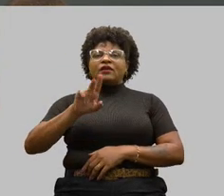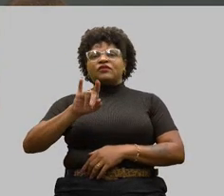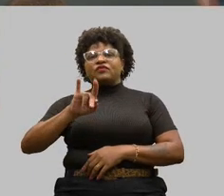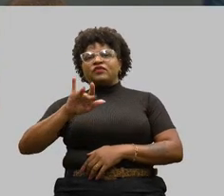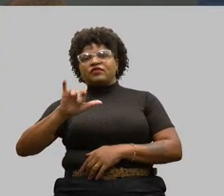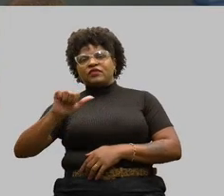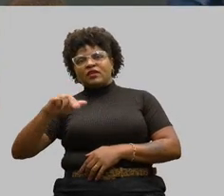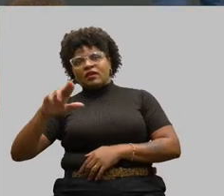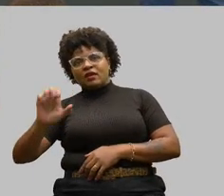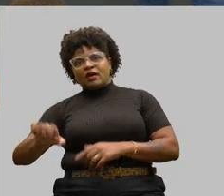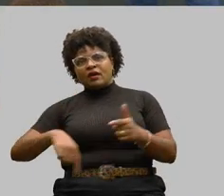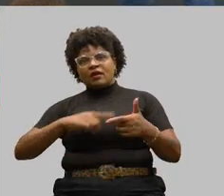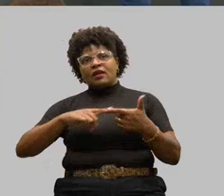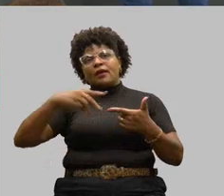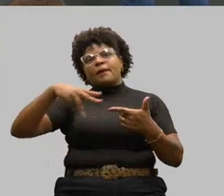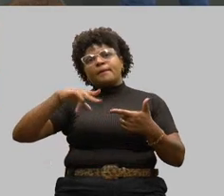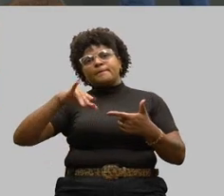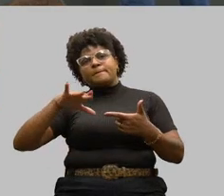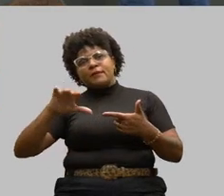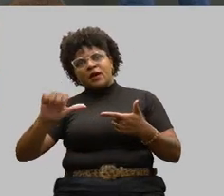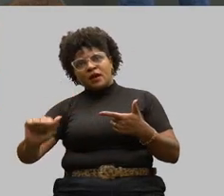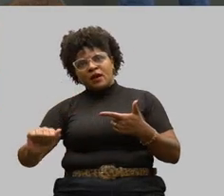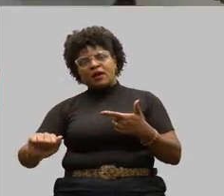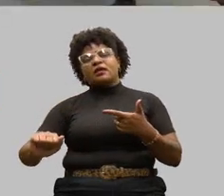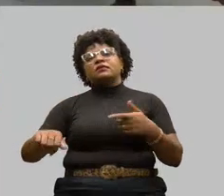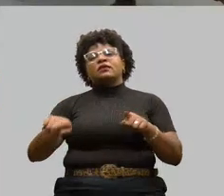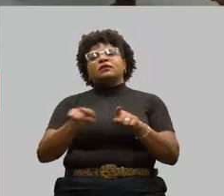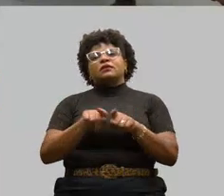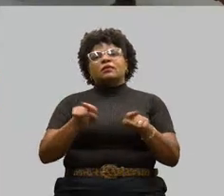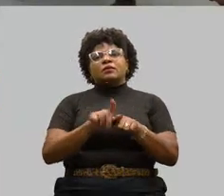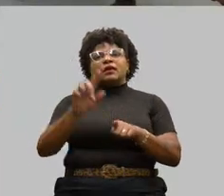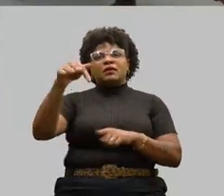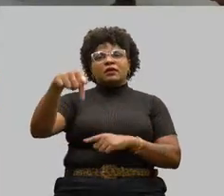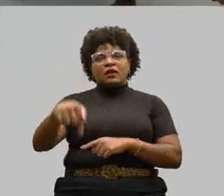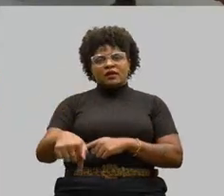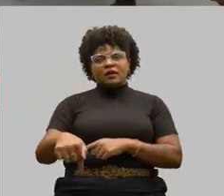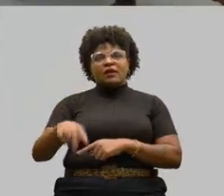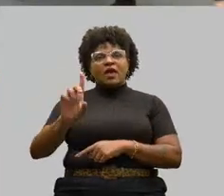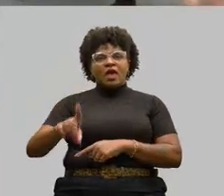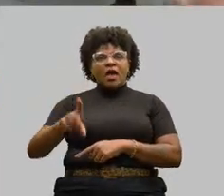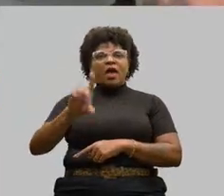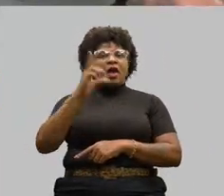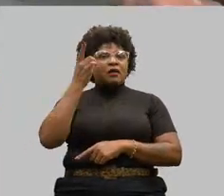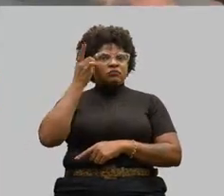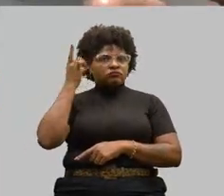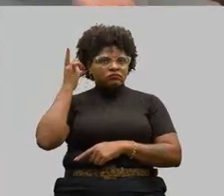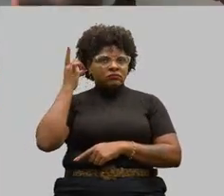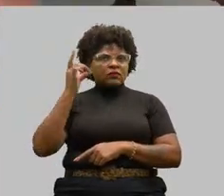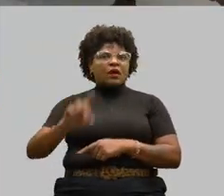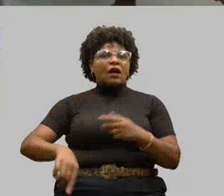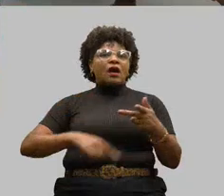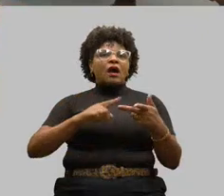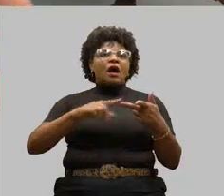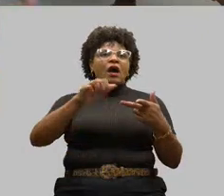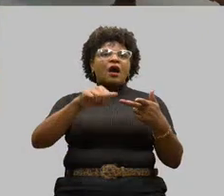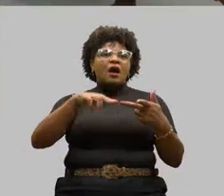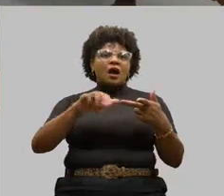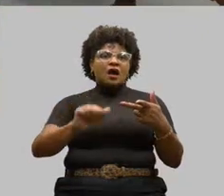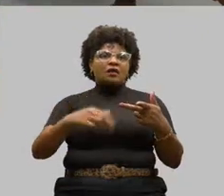Márcia de Souza Pinho também cddal Ana Paula Queiroz